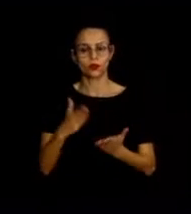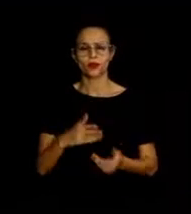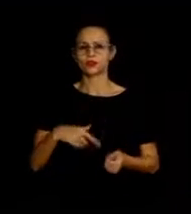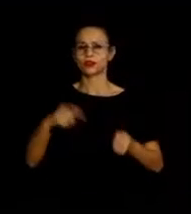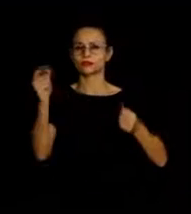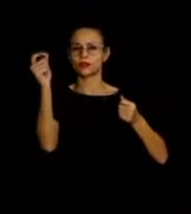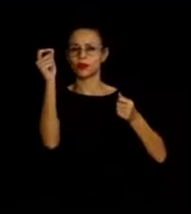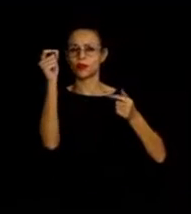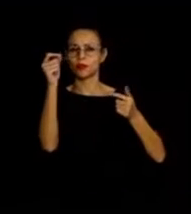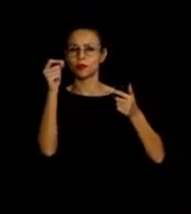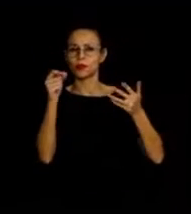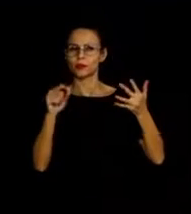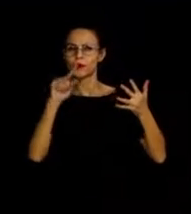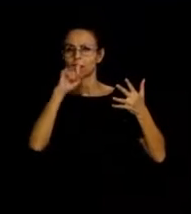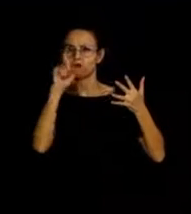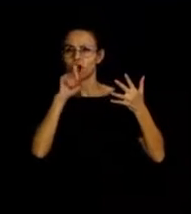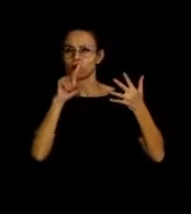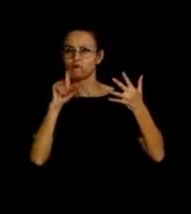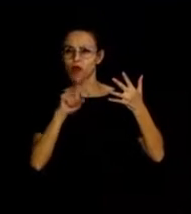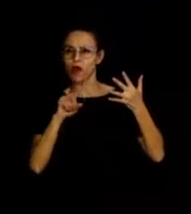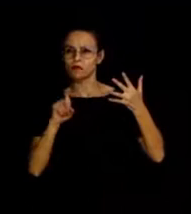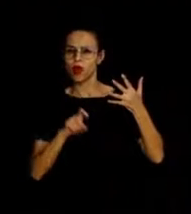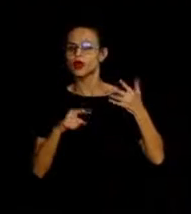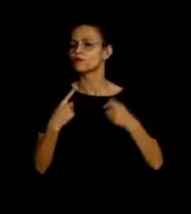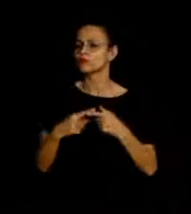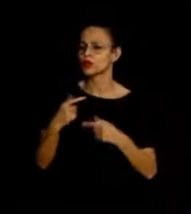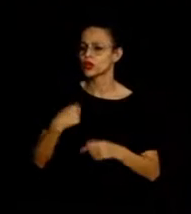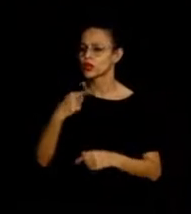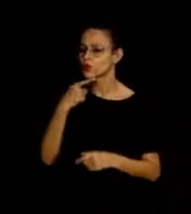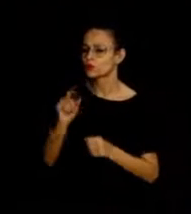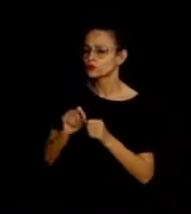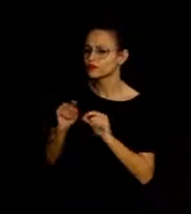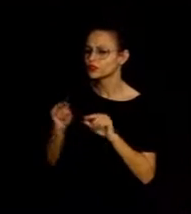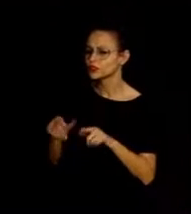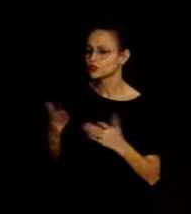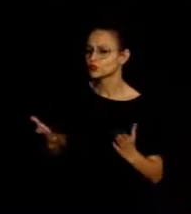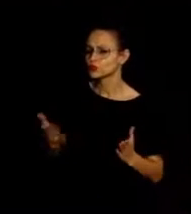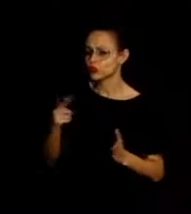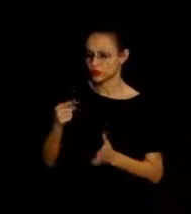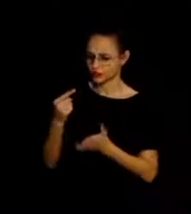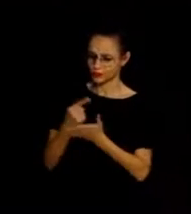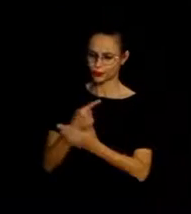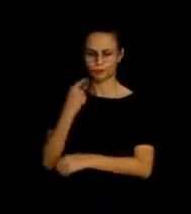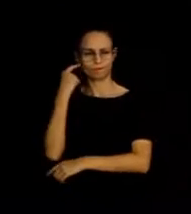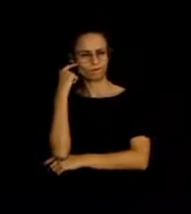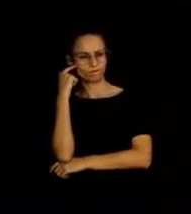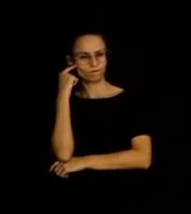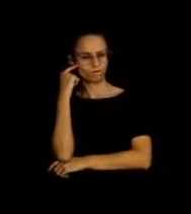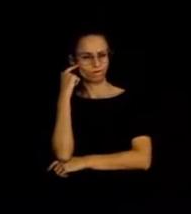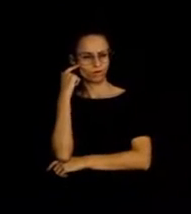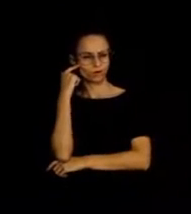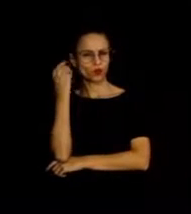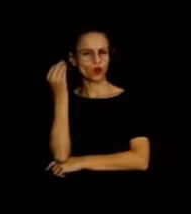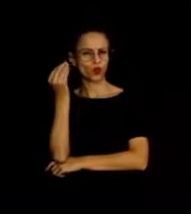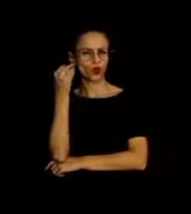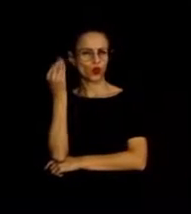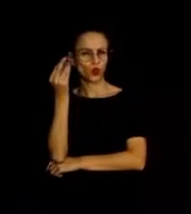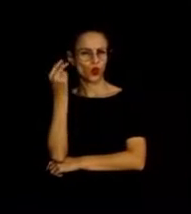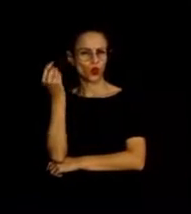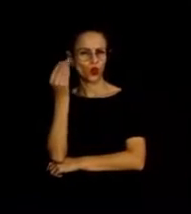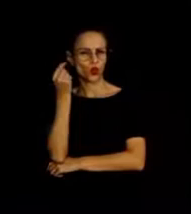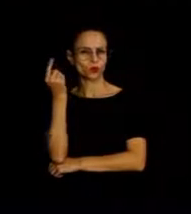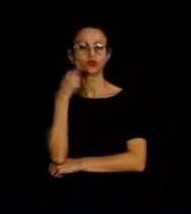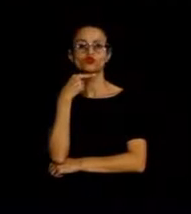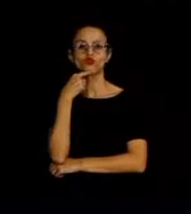formular perguntas puxar mais por que que o que que eu não tô conseguindo fazer isso essa pergunta aqui me deixou um pouquinho situação de